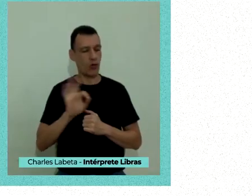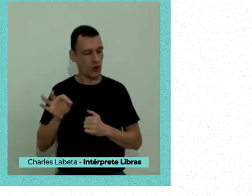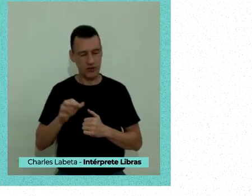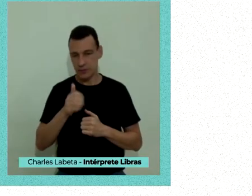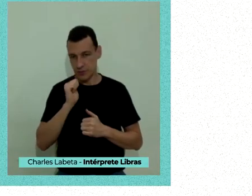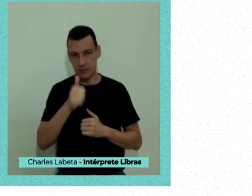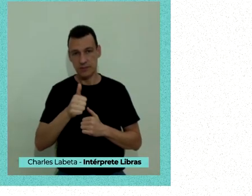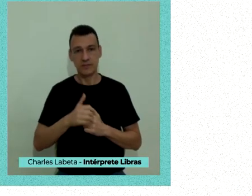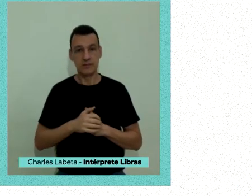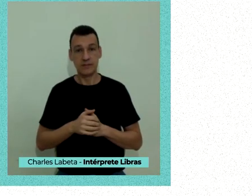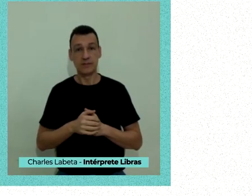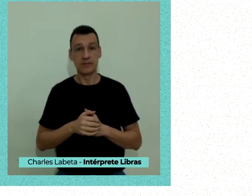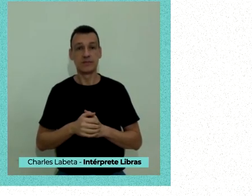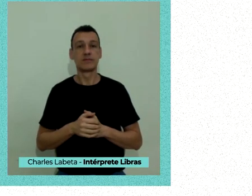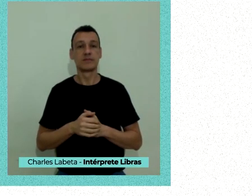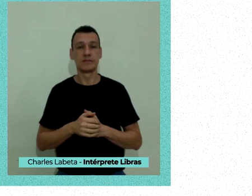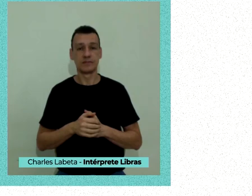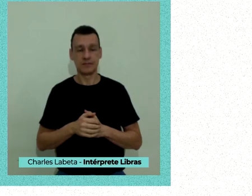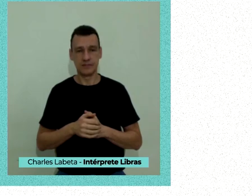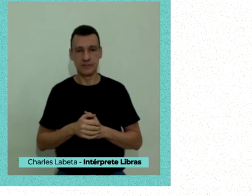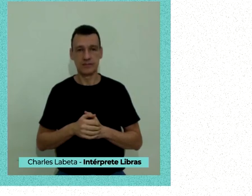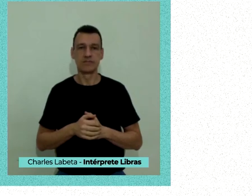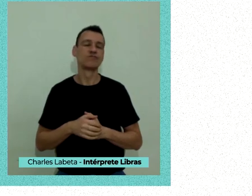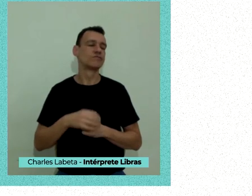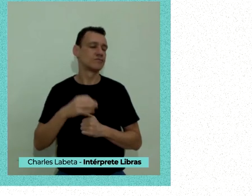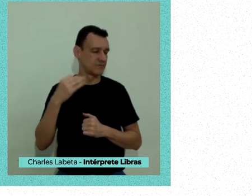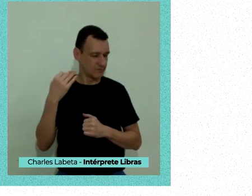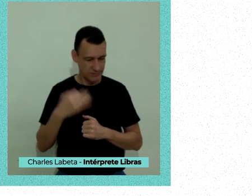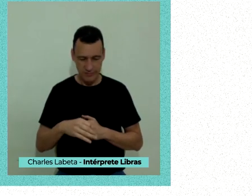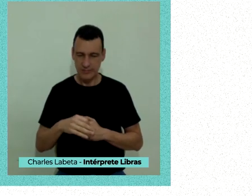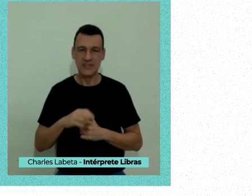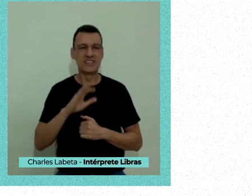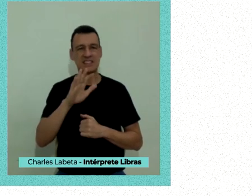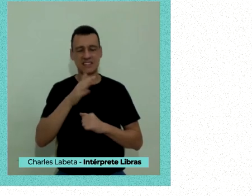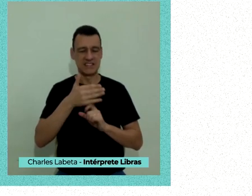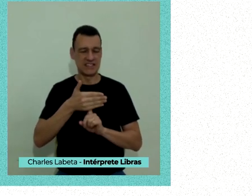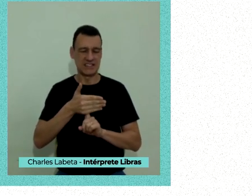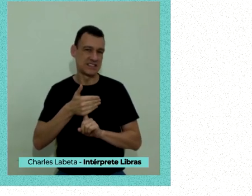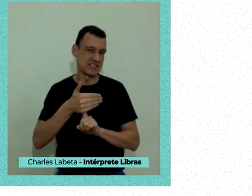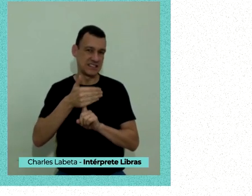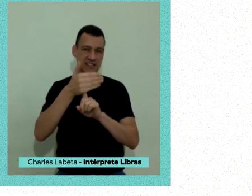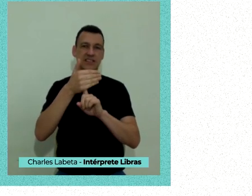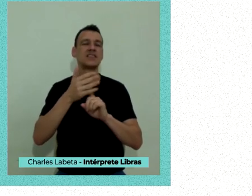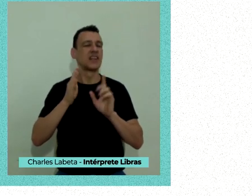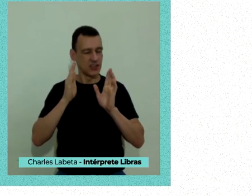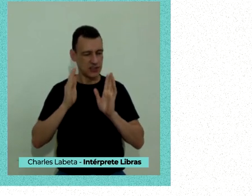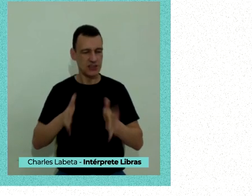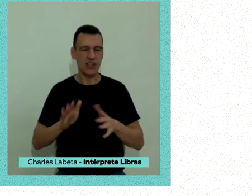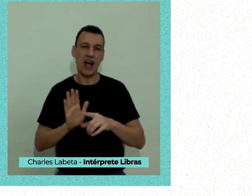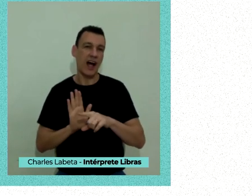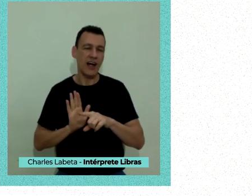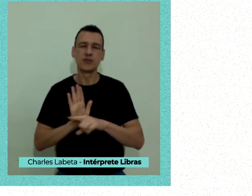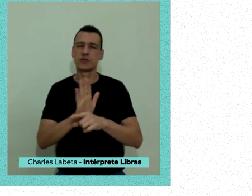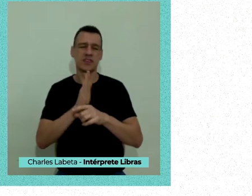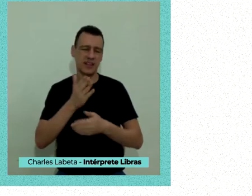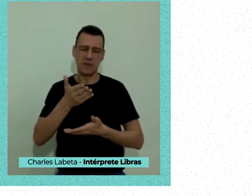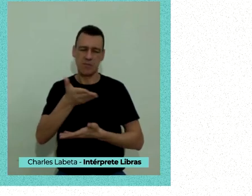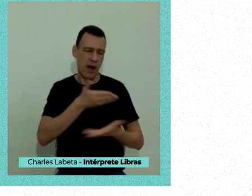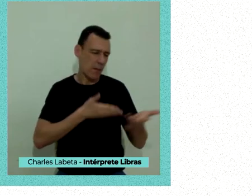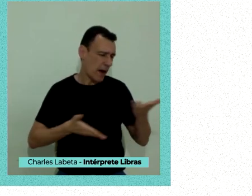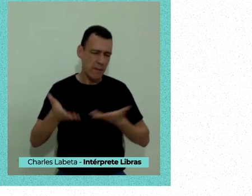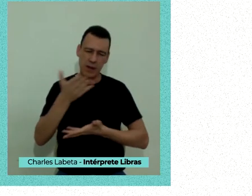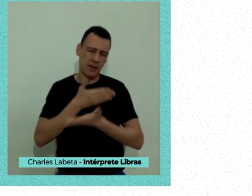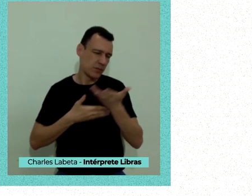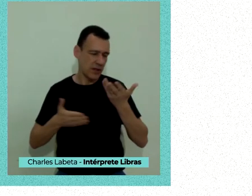é inegável que as tecnologias intensificaram as possibilidades de interação, o rompimento